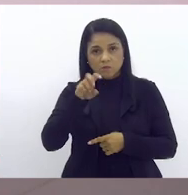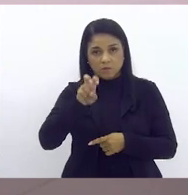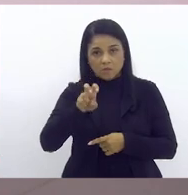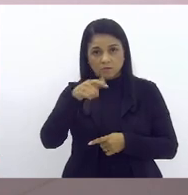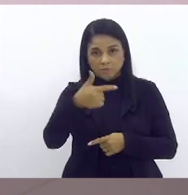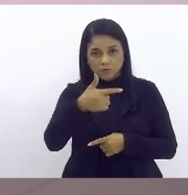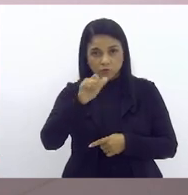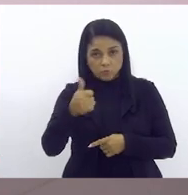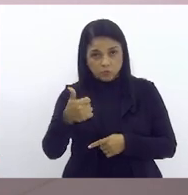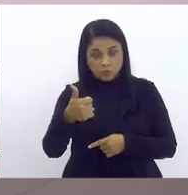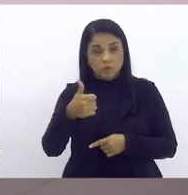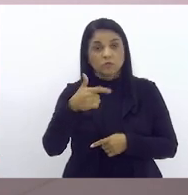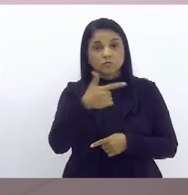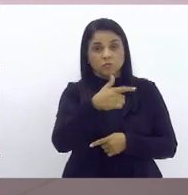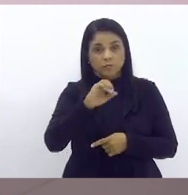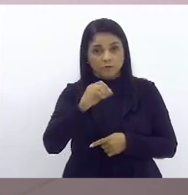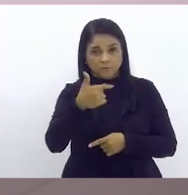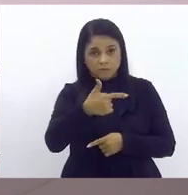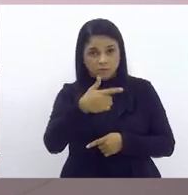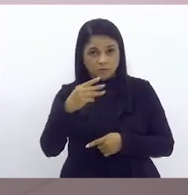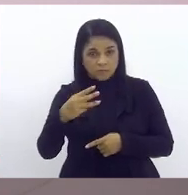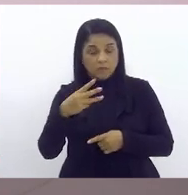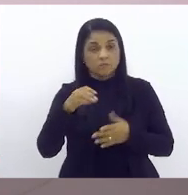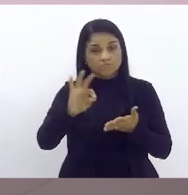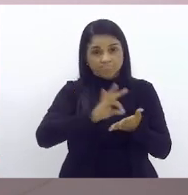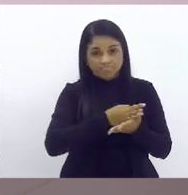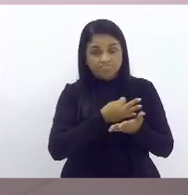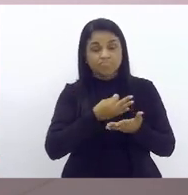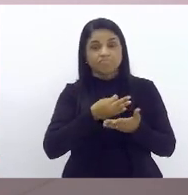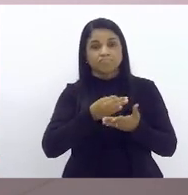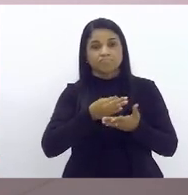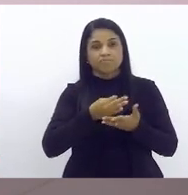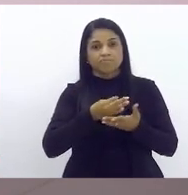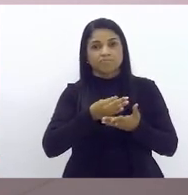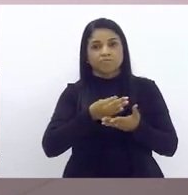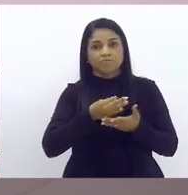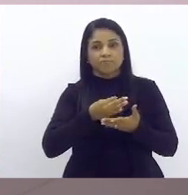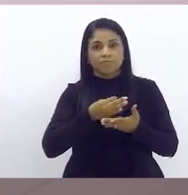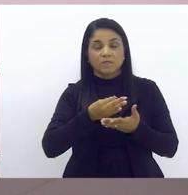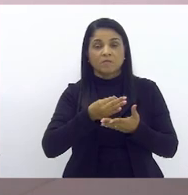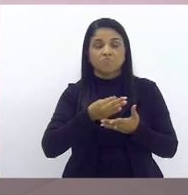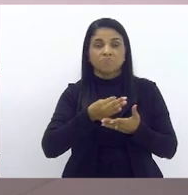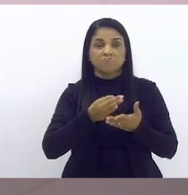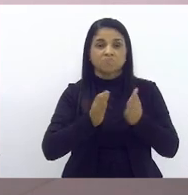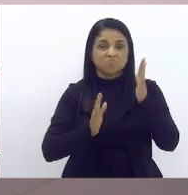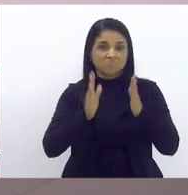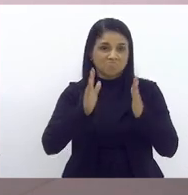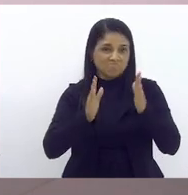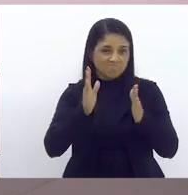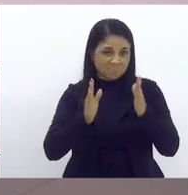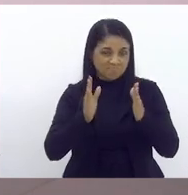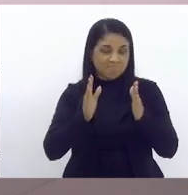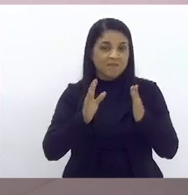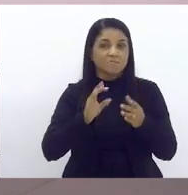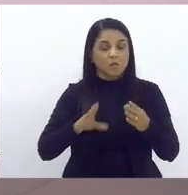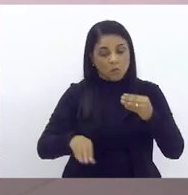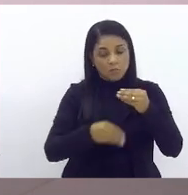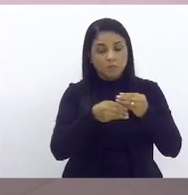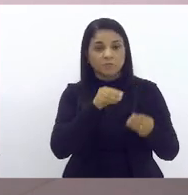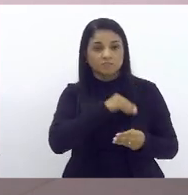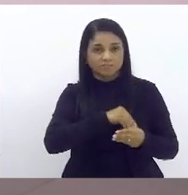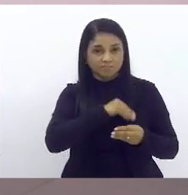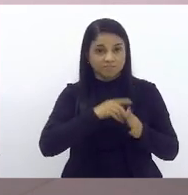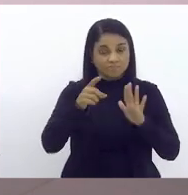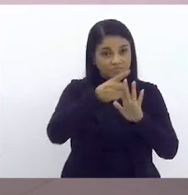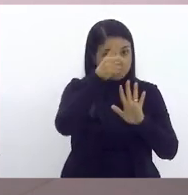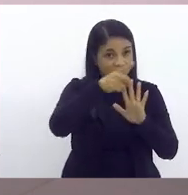4.048.521 de 2023, na qual estipula uma rúbrica autônoma e provisória para a complementação do piso nacional. Esse decreto,